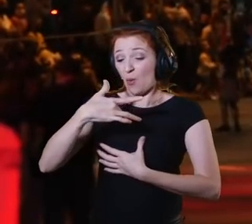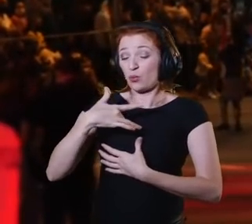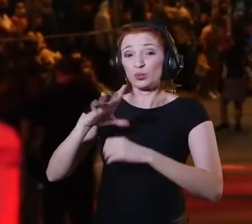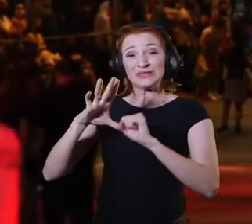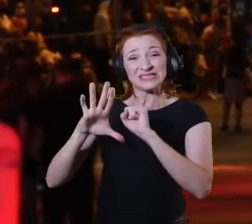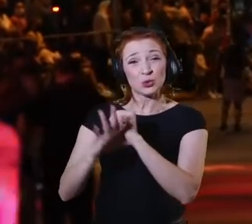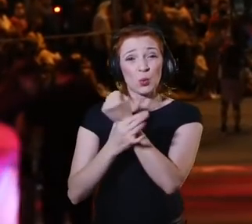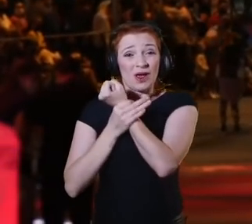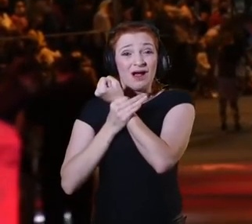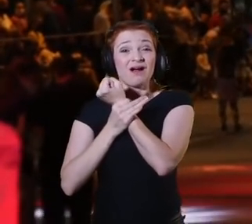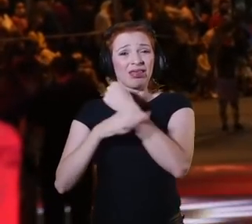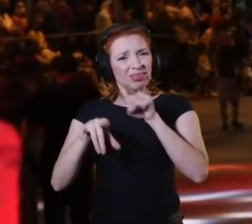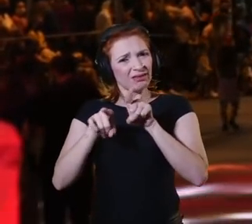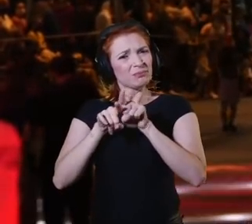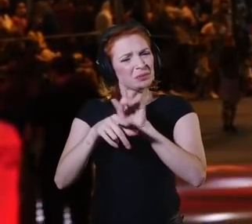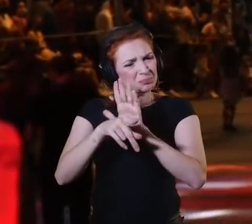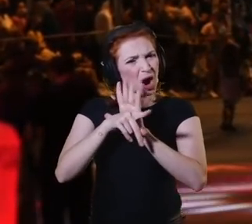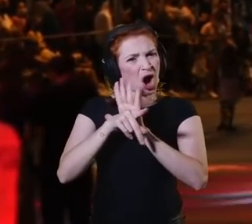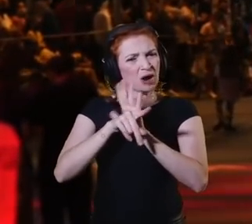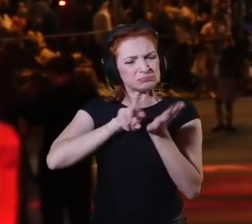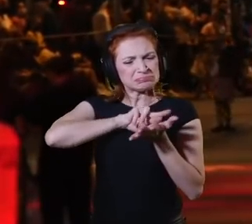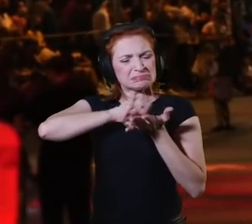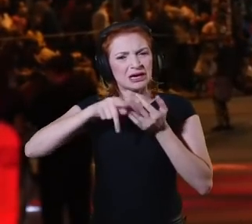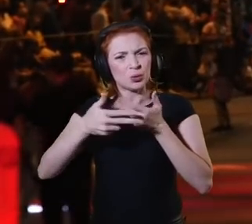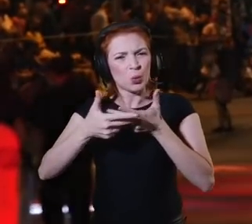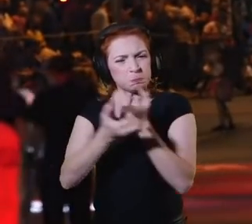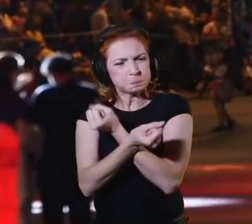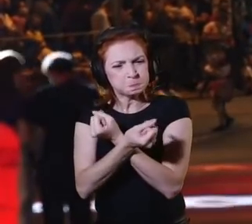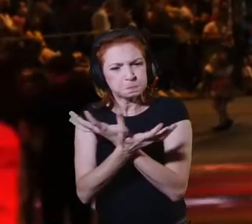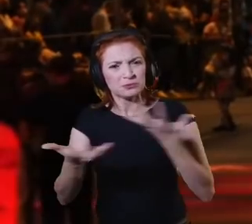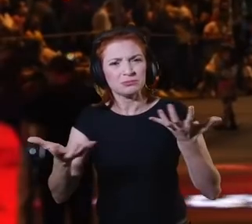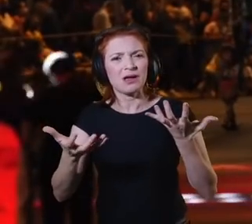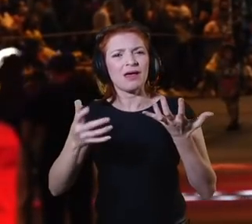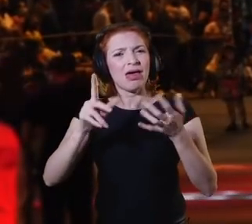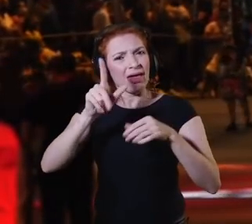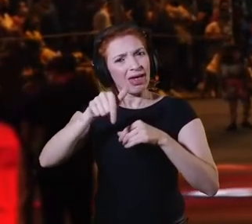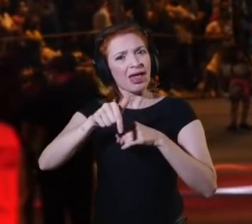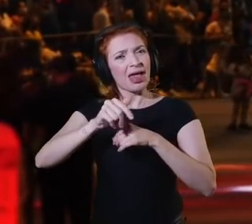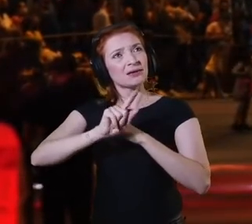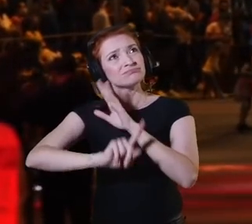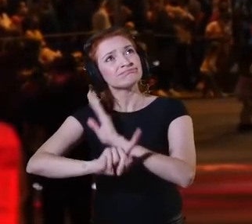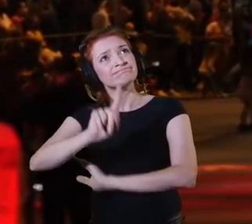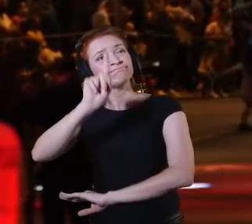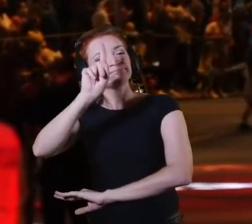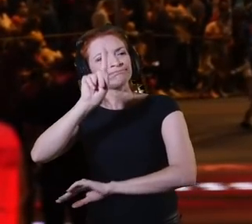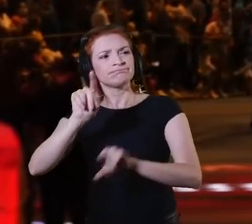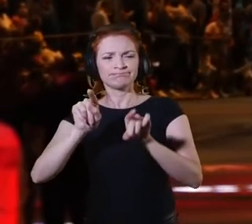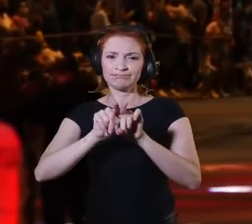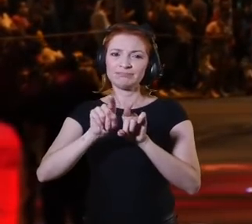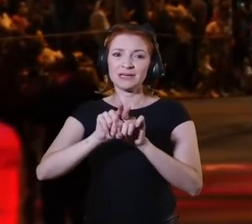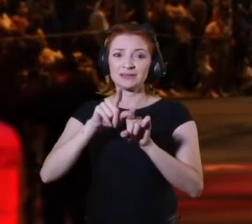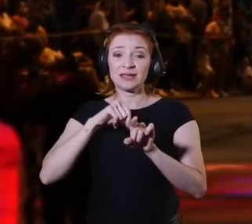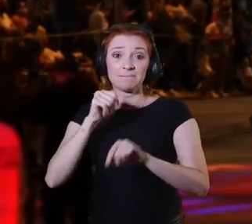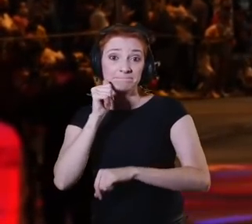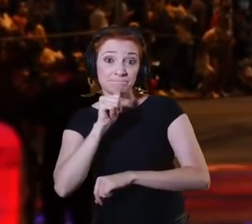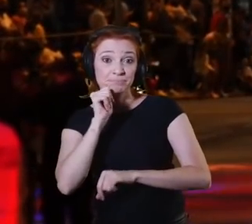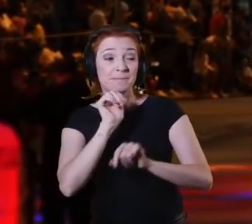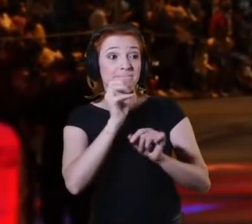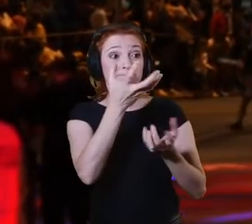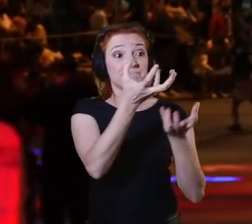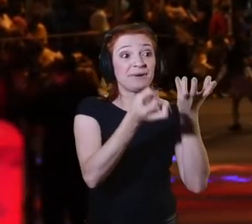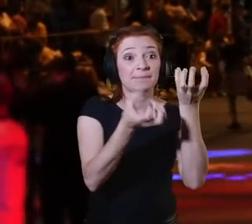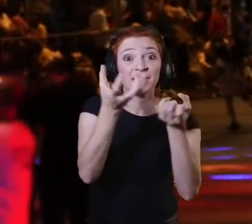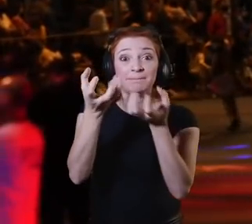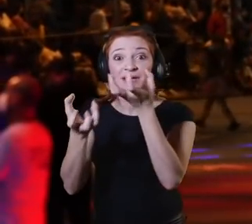e a própria fartura, oferece preces às divindades. As vindimeiras e vestais celebram